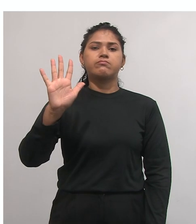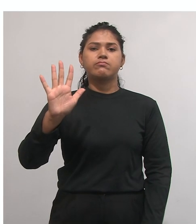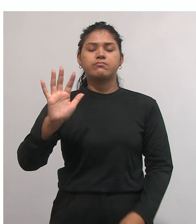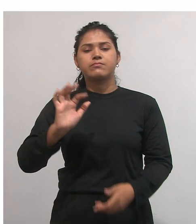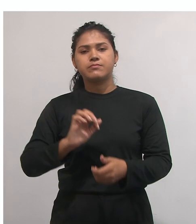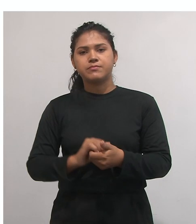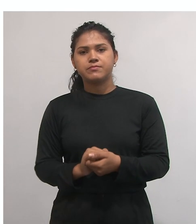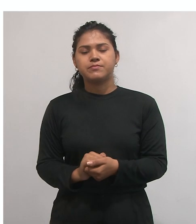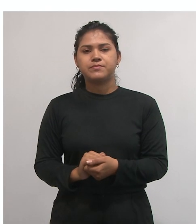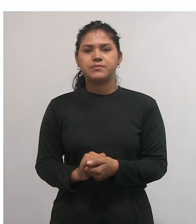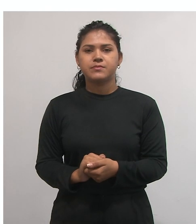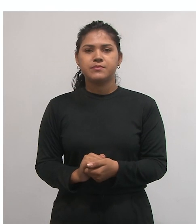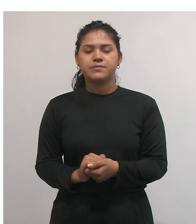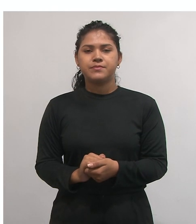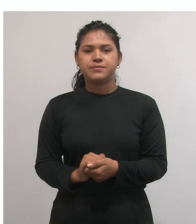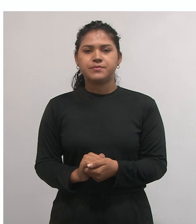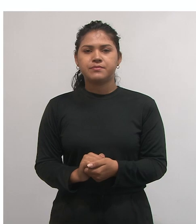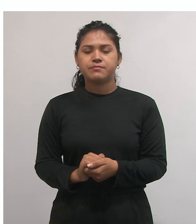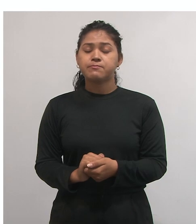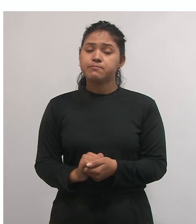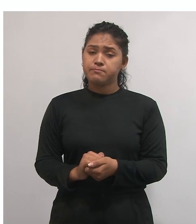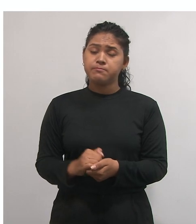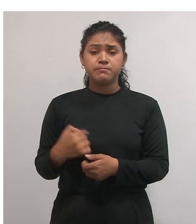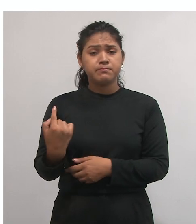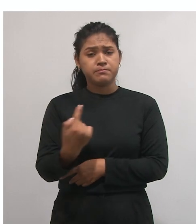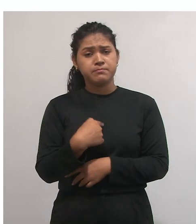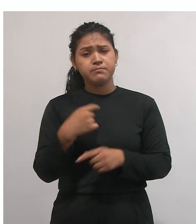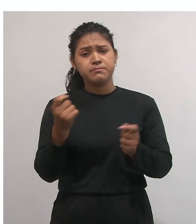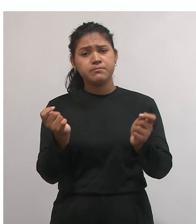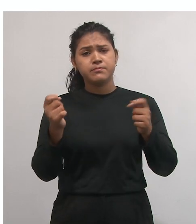Bom, para que a gente consiga